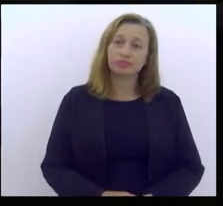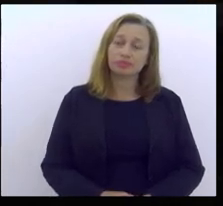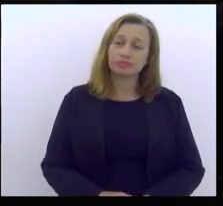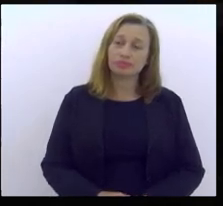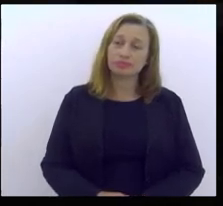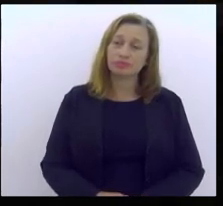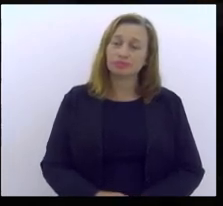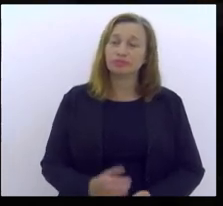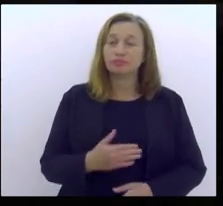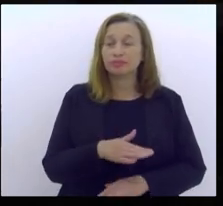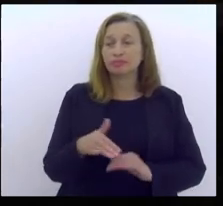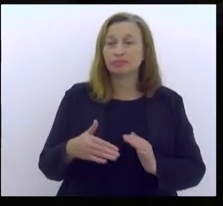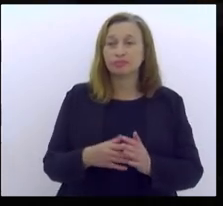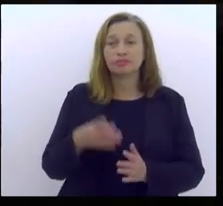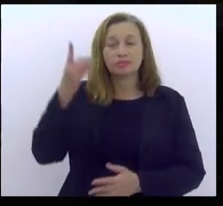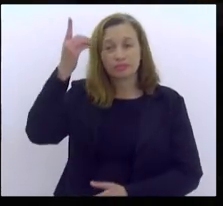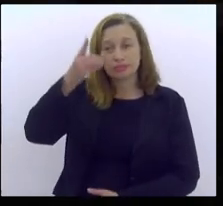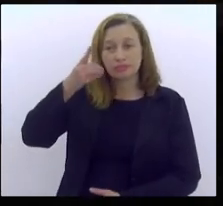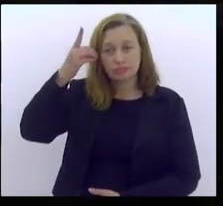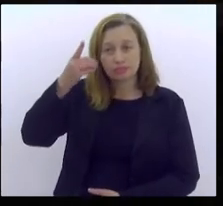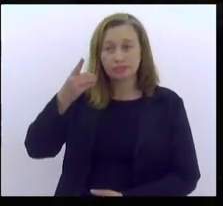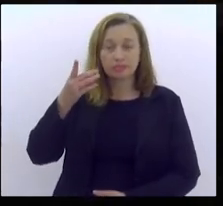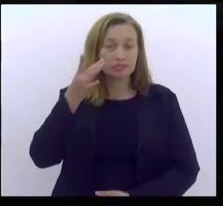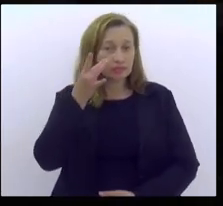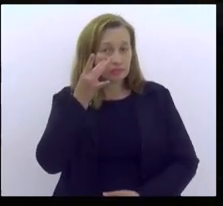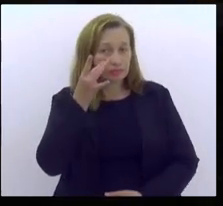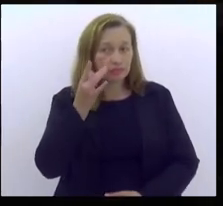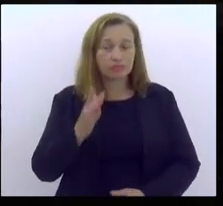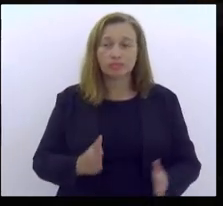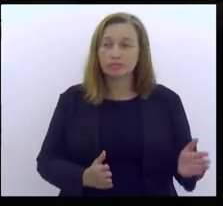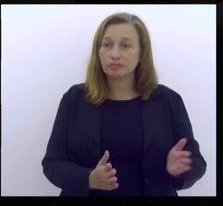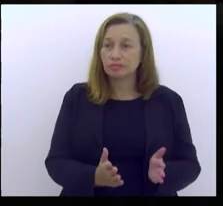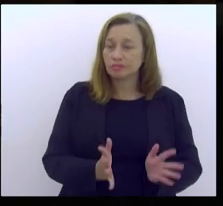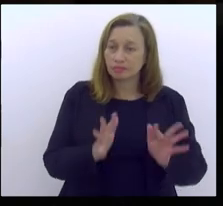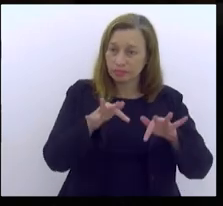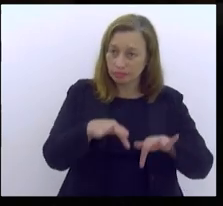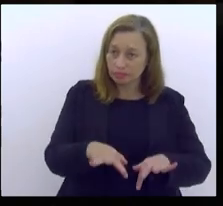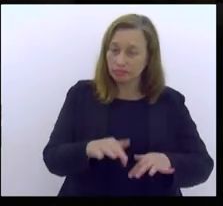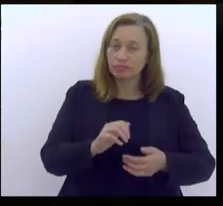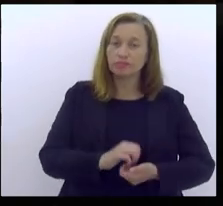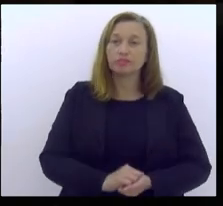senhoras e senhores deputados ainda presentes no expediente final,